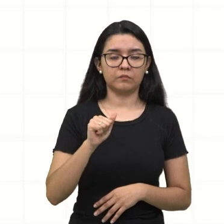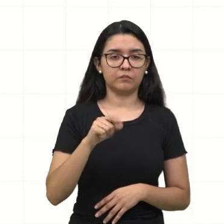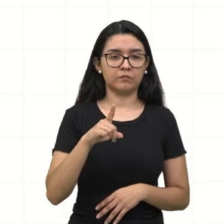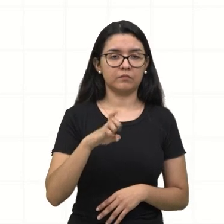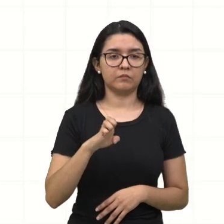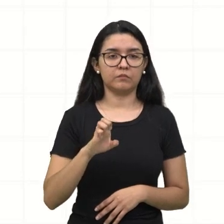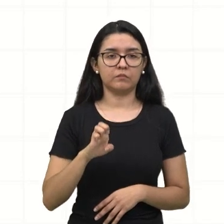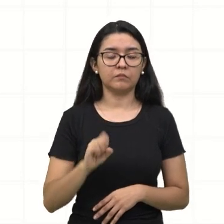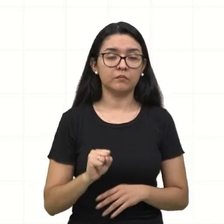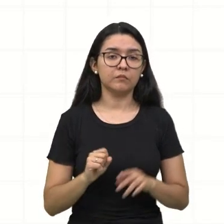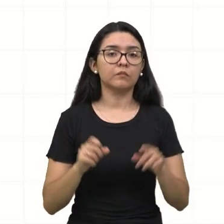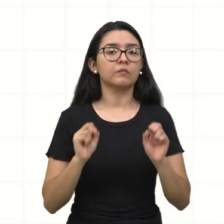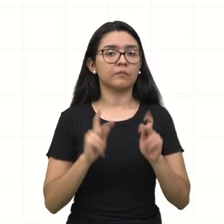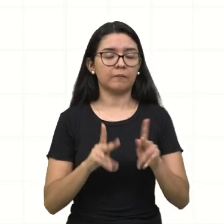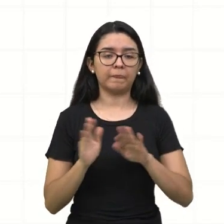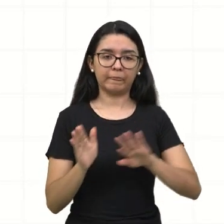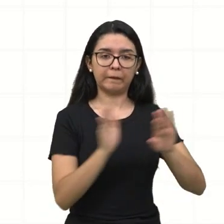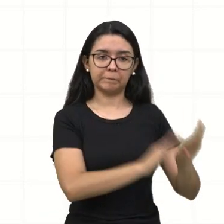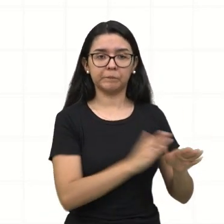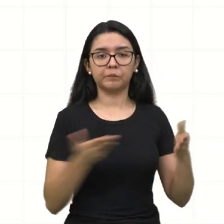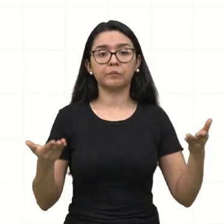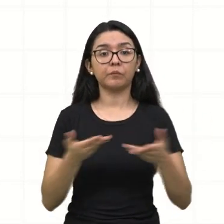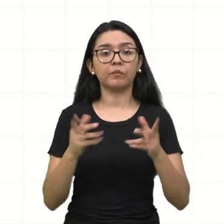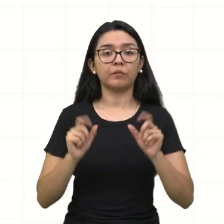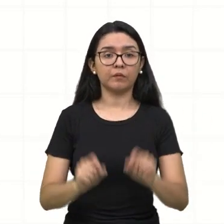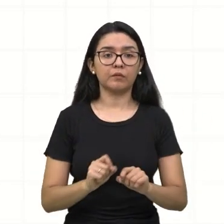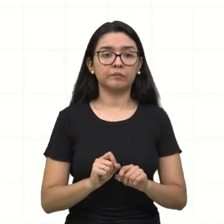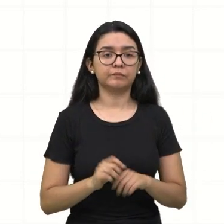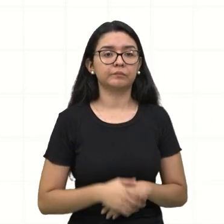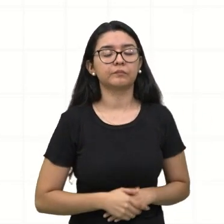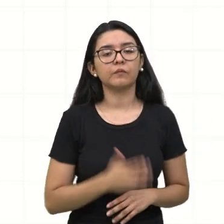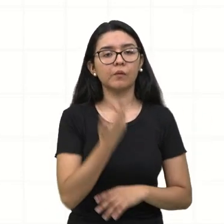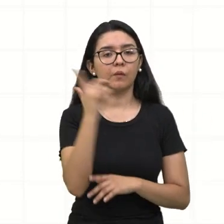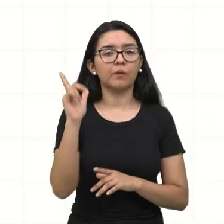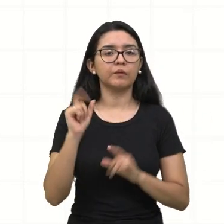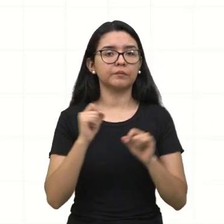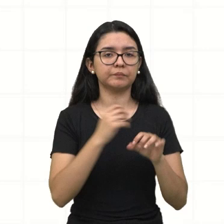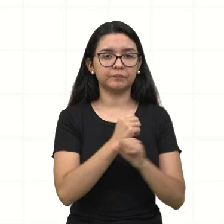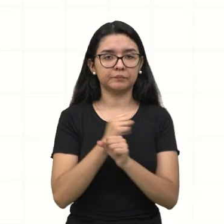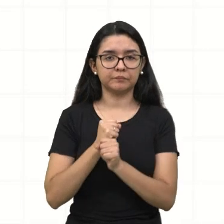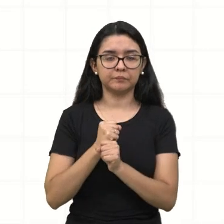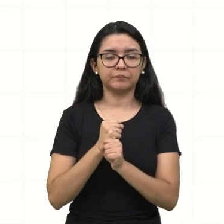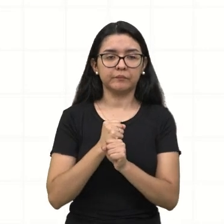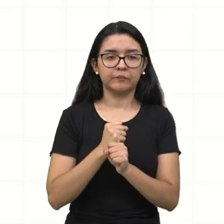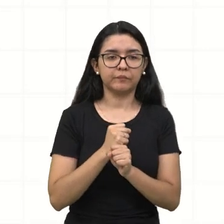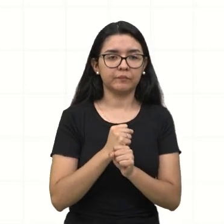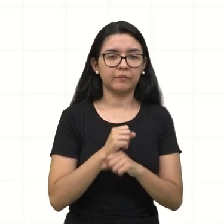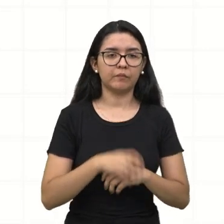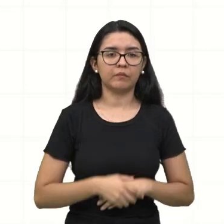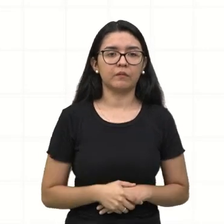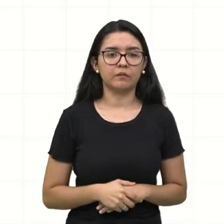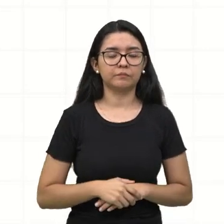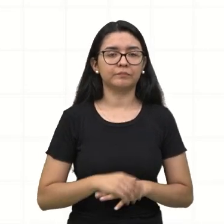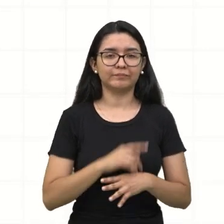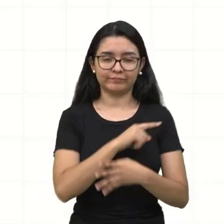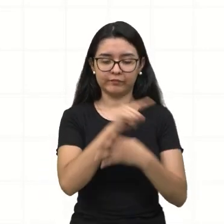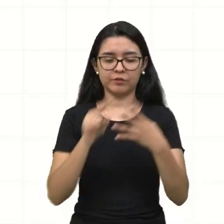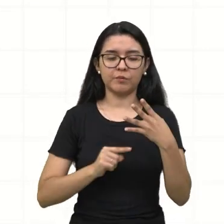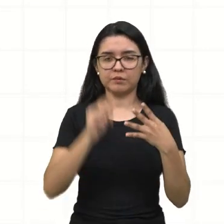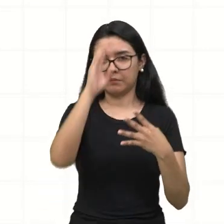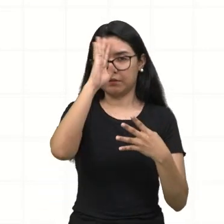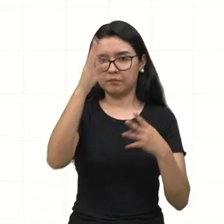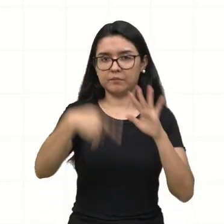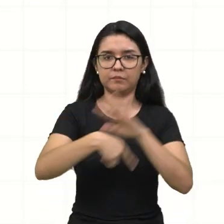Passamos agora para a nossa próxima operação aqui, né, uma das 4 principais